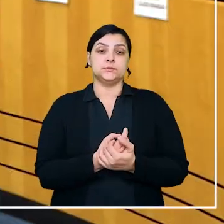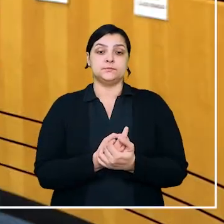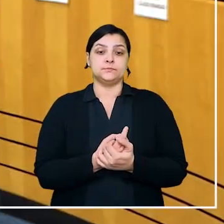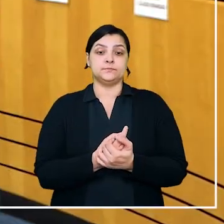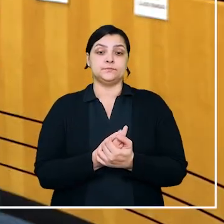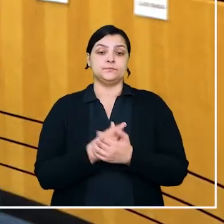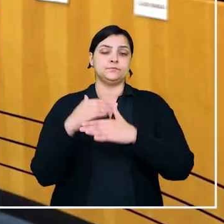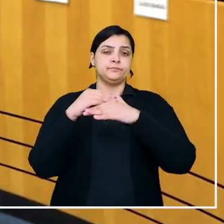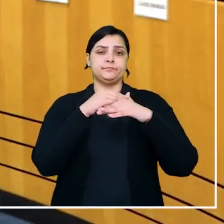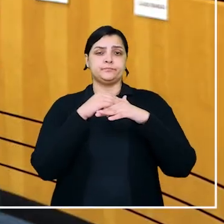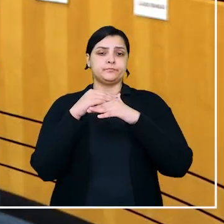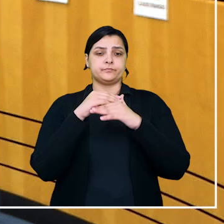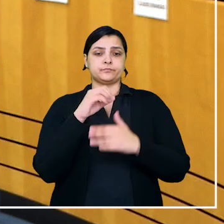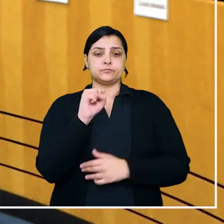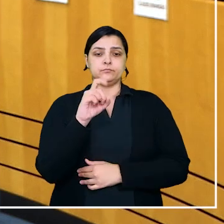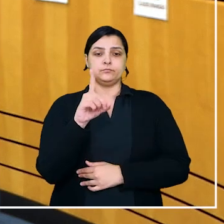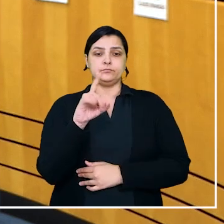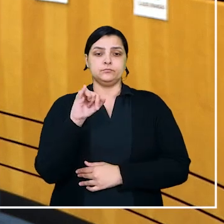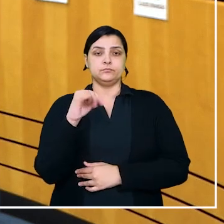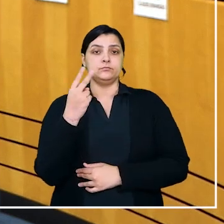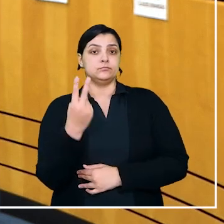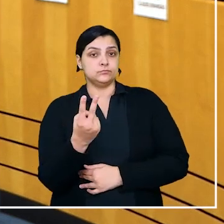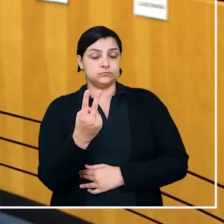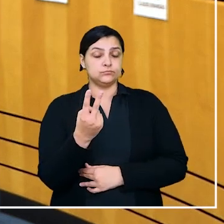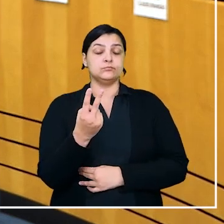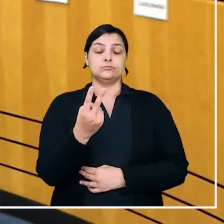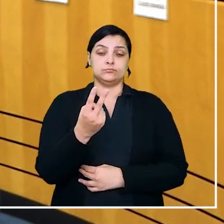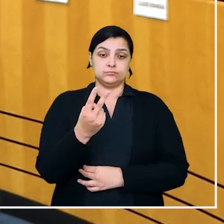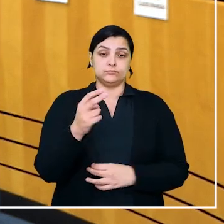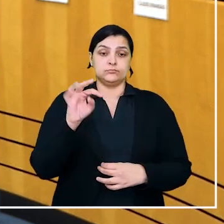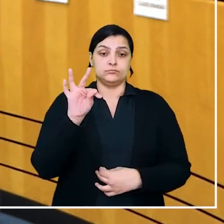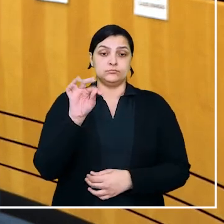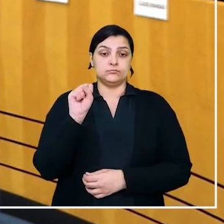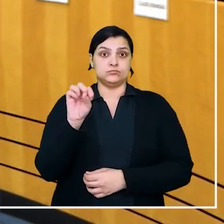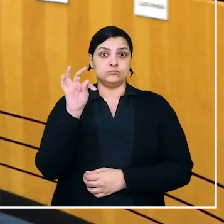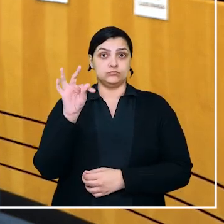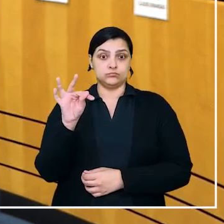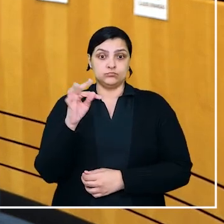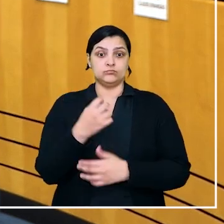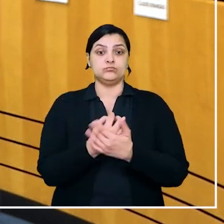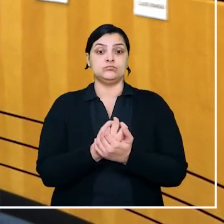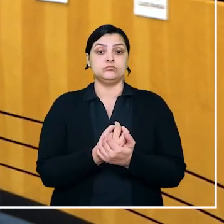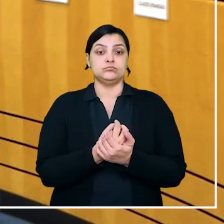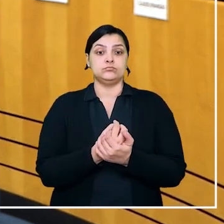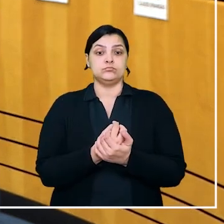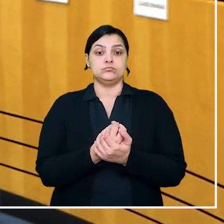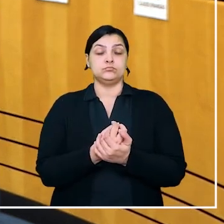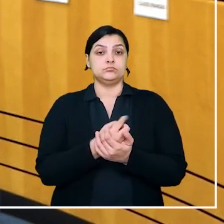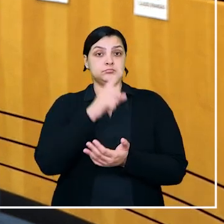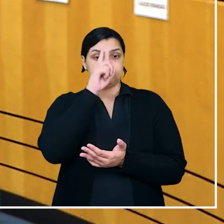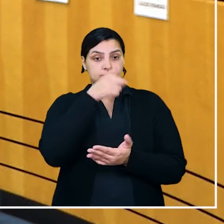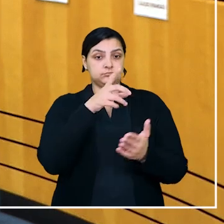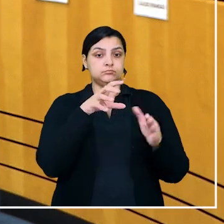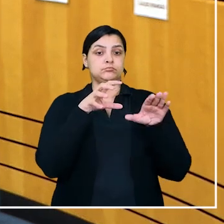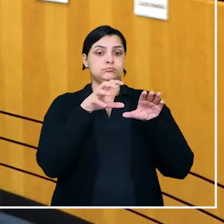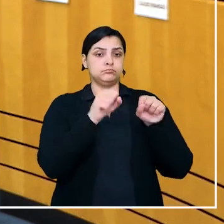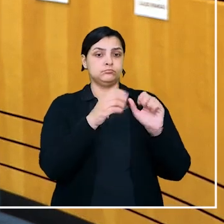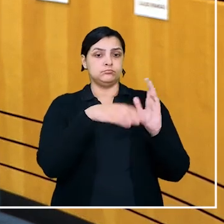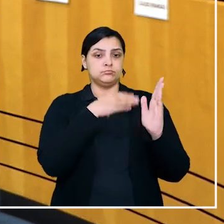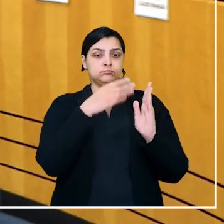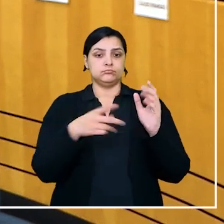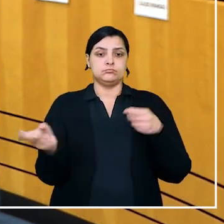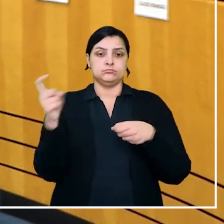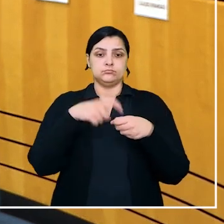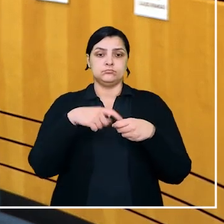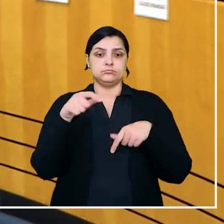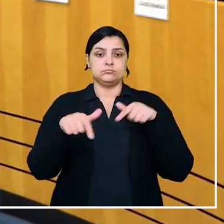Por unanimidade, a seção 2 de dissídios individuais do Tribunal Superior do Trabalho cassou a determinação de